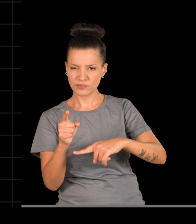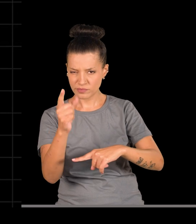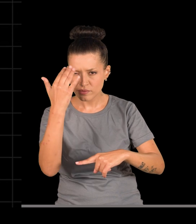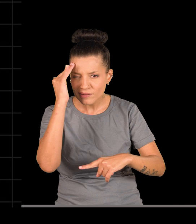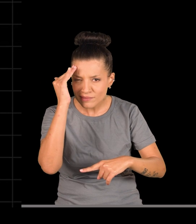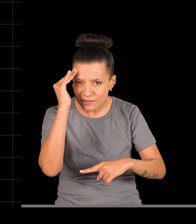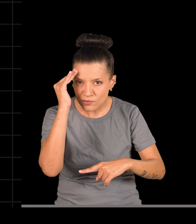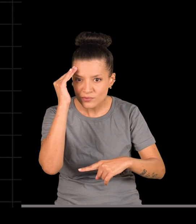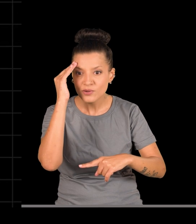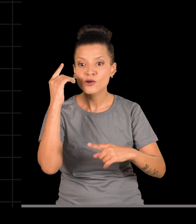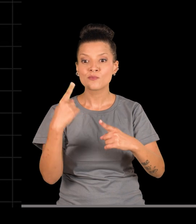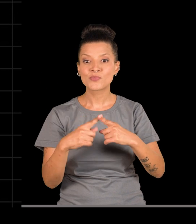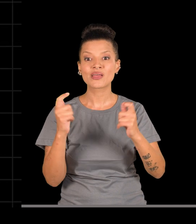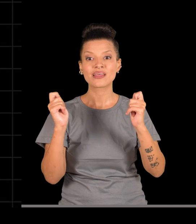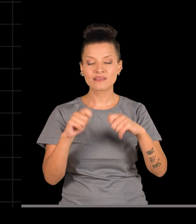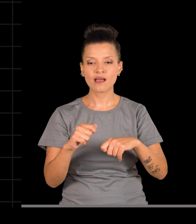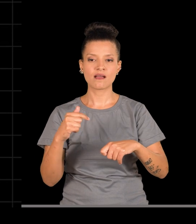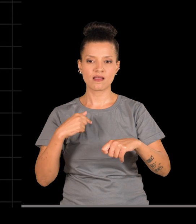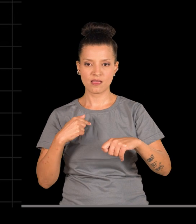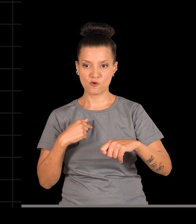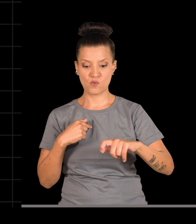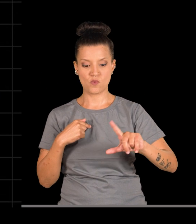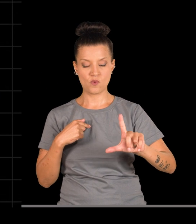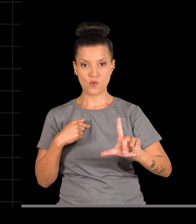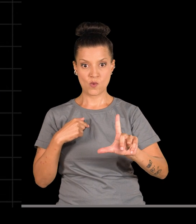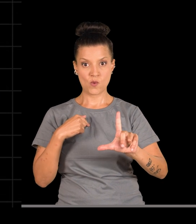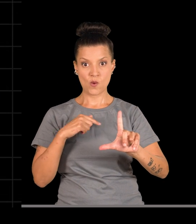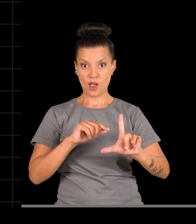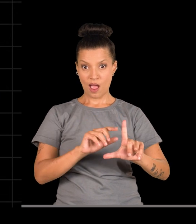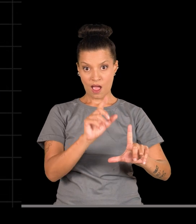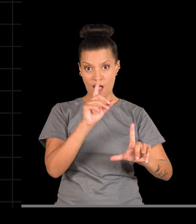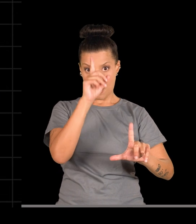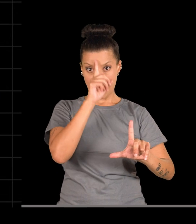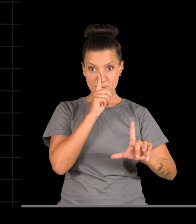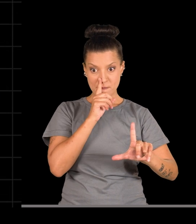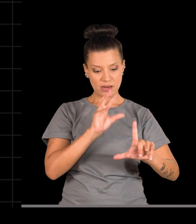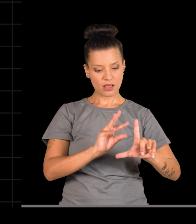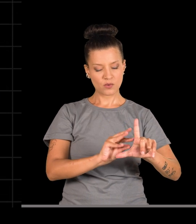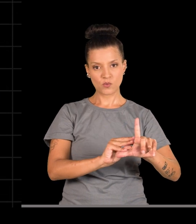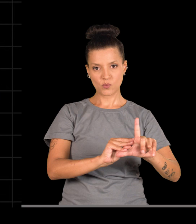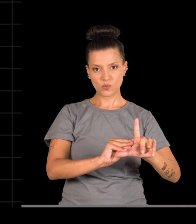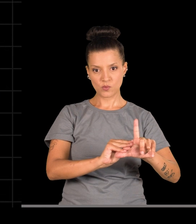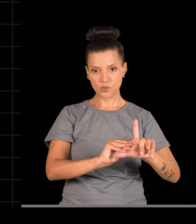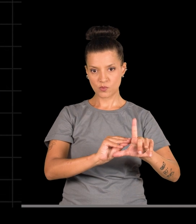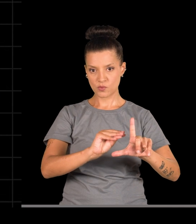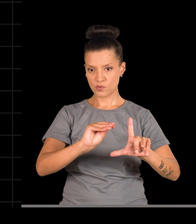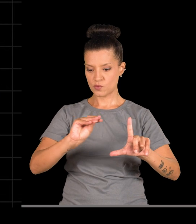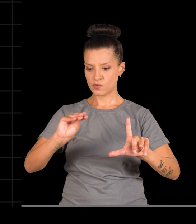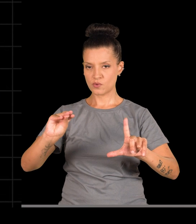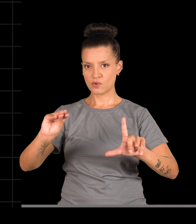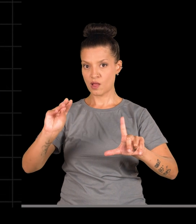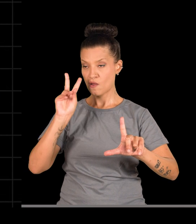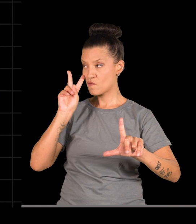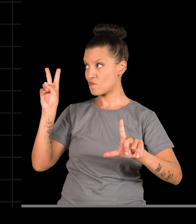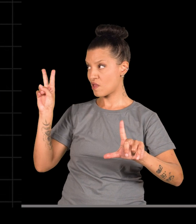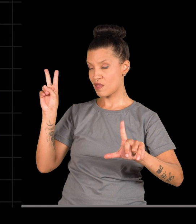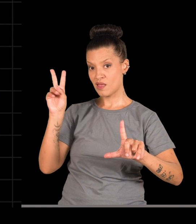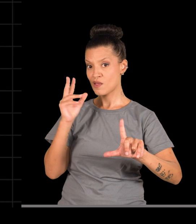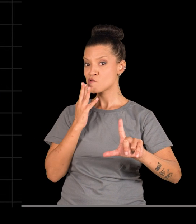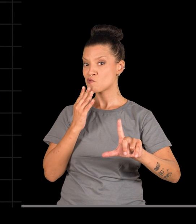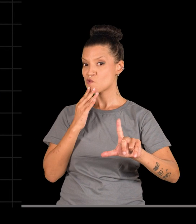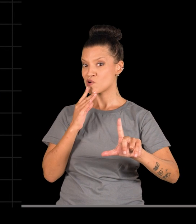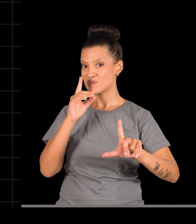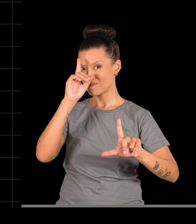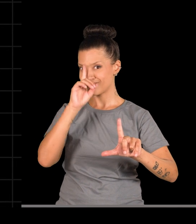também? Legal, né? Porque você percebe que isso aqui encaixa aqui, ó. Eu posso muito bem transferir esse triângulo amarelo bem para cá assim,